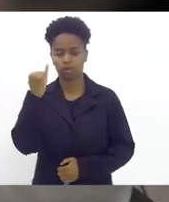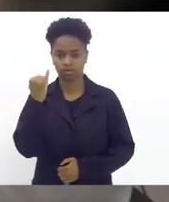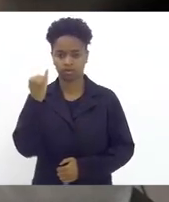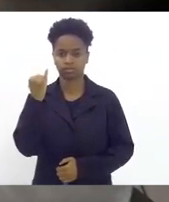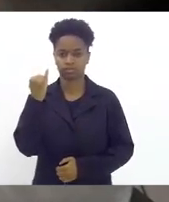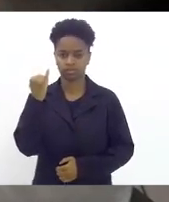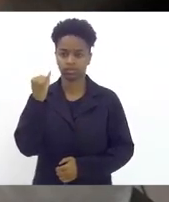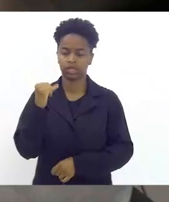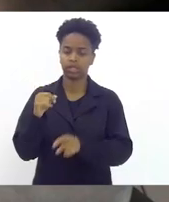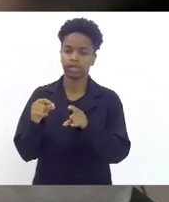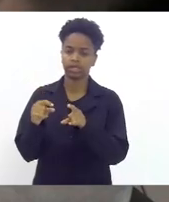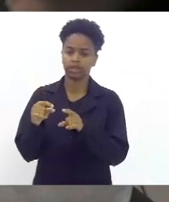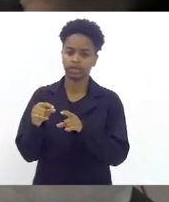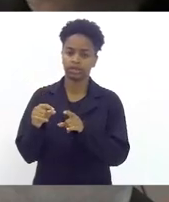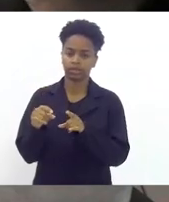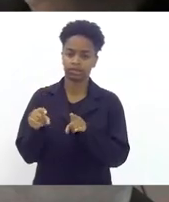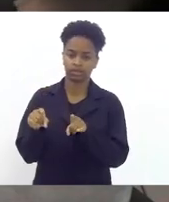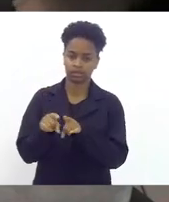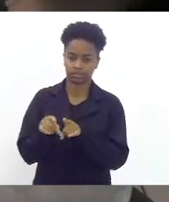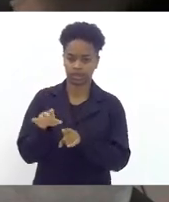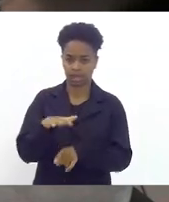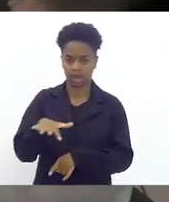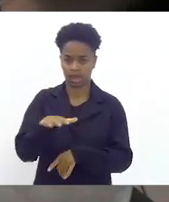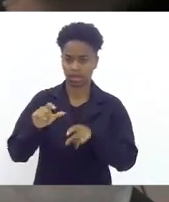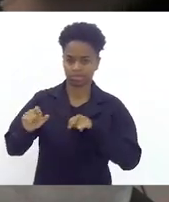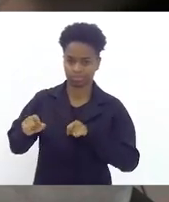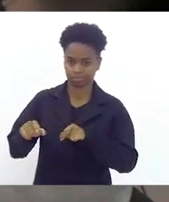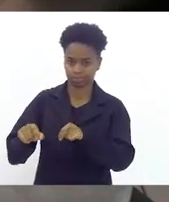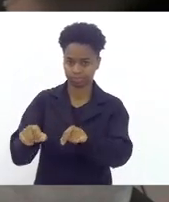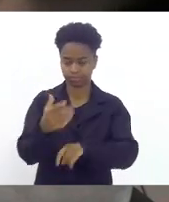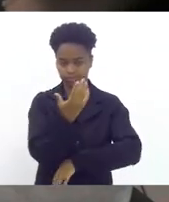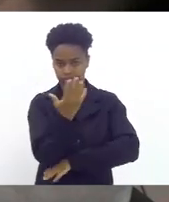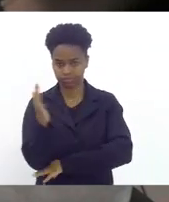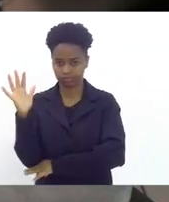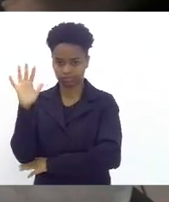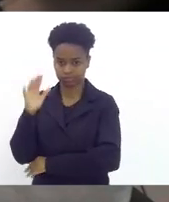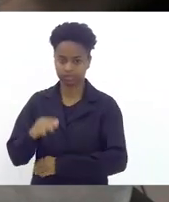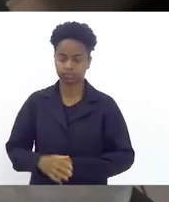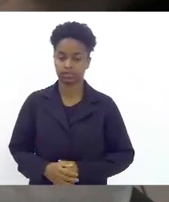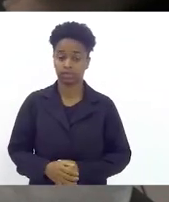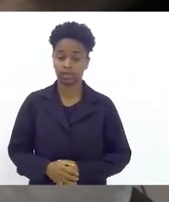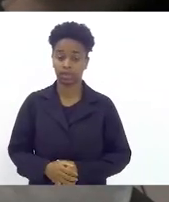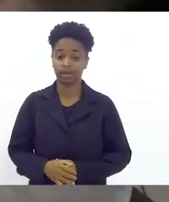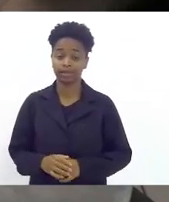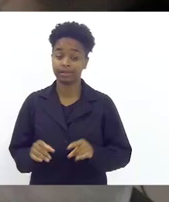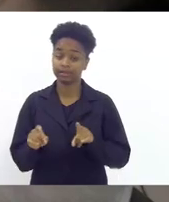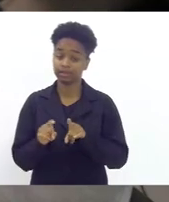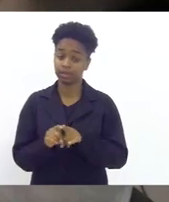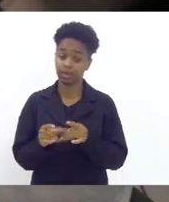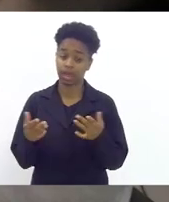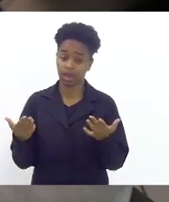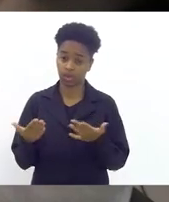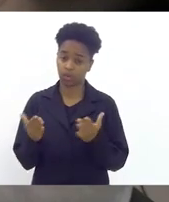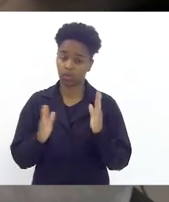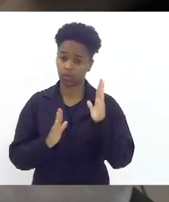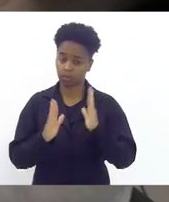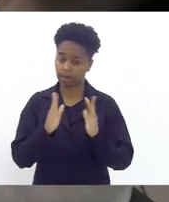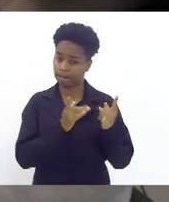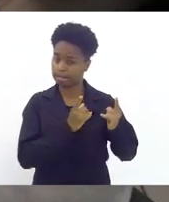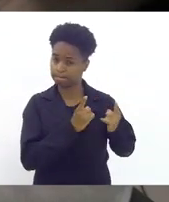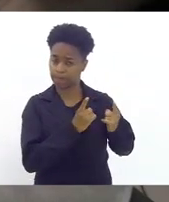em termos de restauração Florestal e que no momento de ataque né